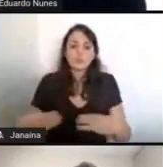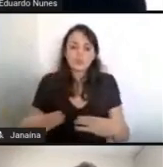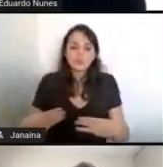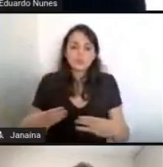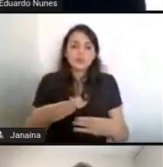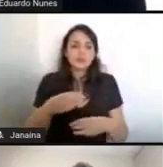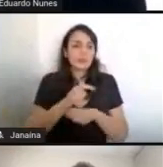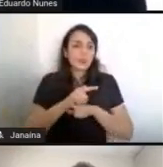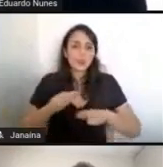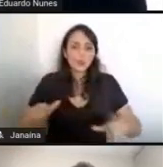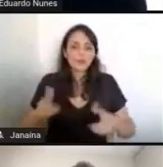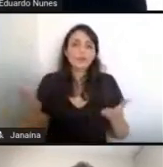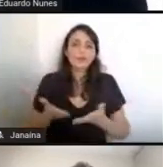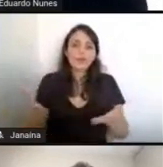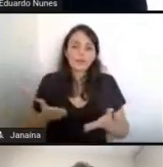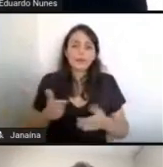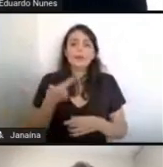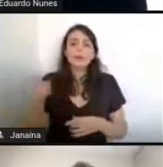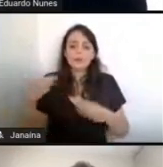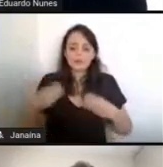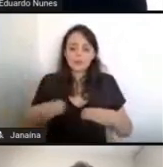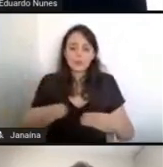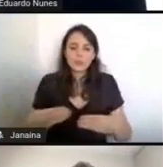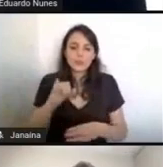estamos ainda com o ministro interino, que, de